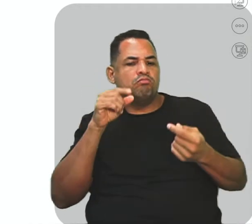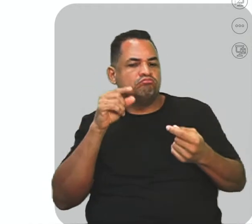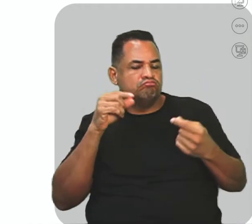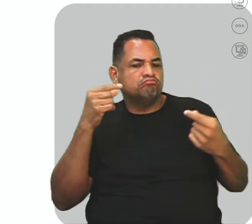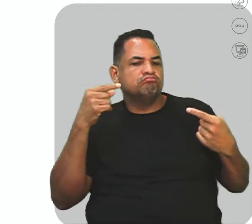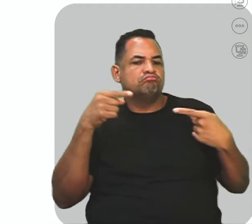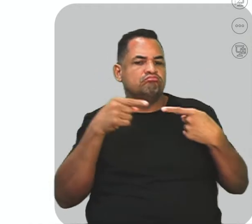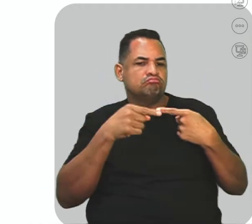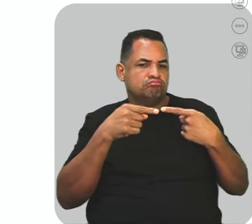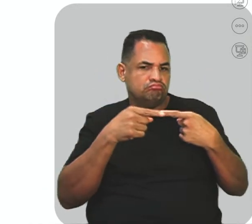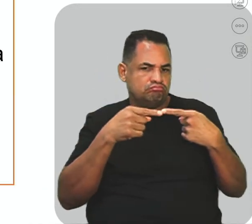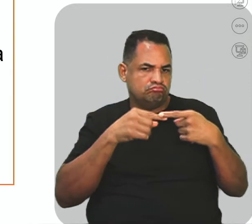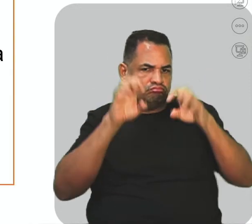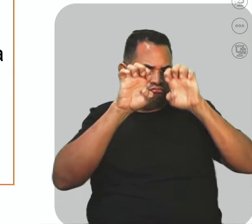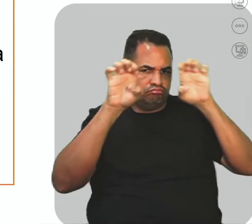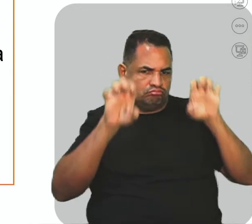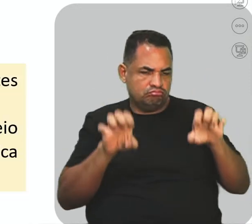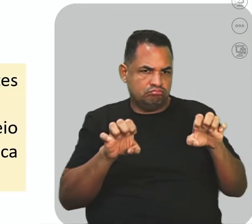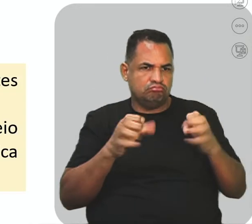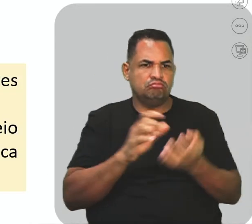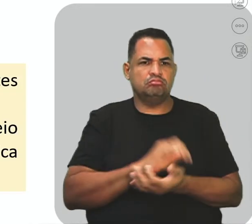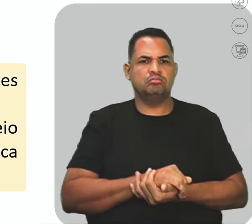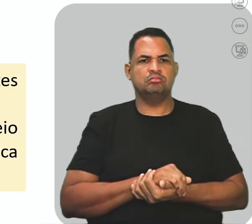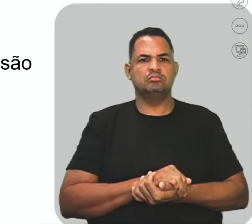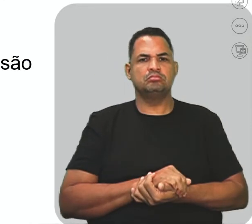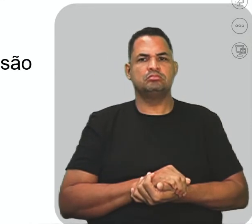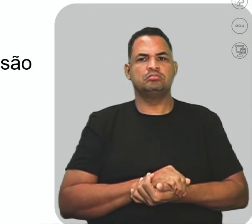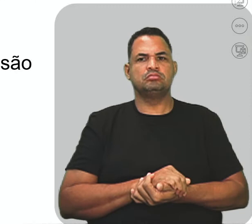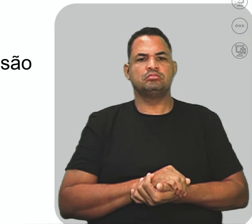essa estrutura. Ok?